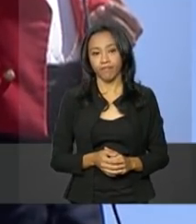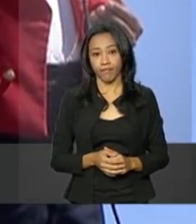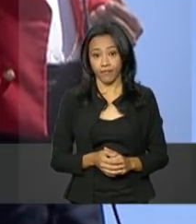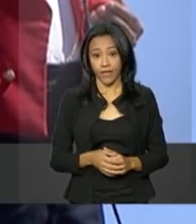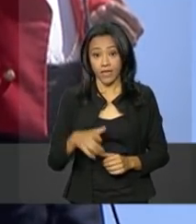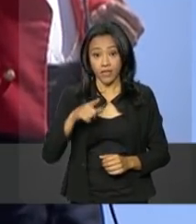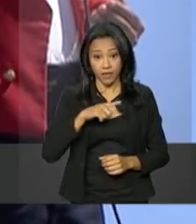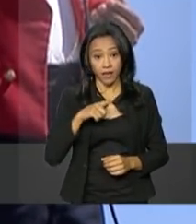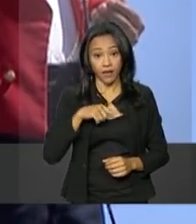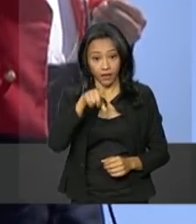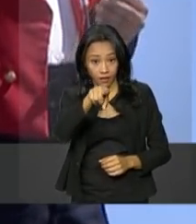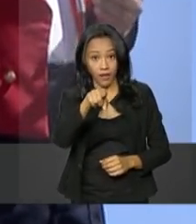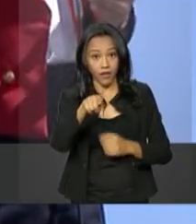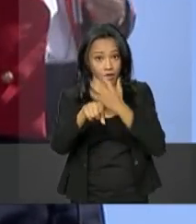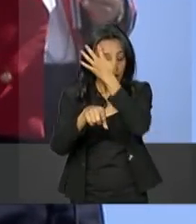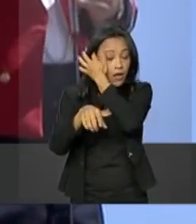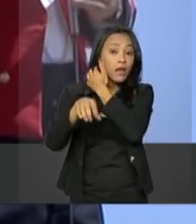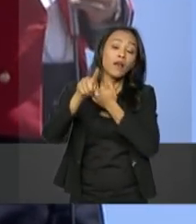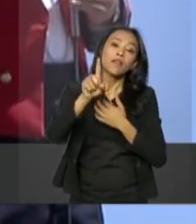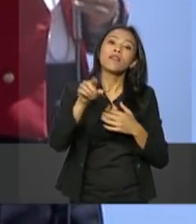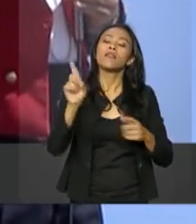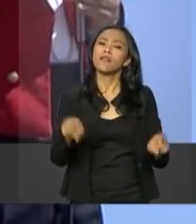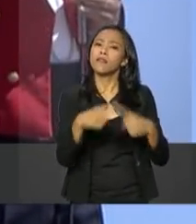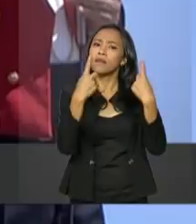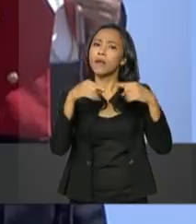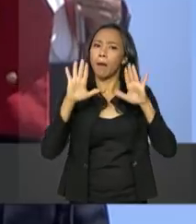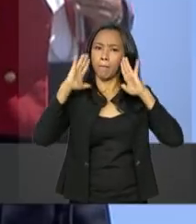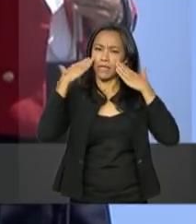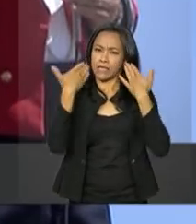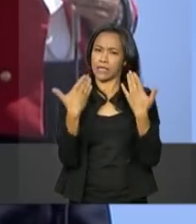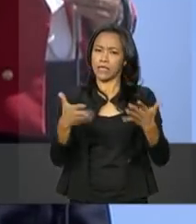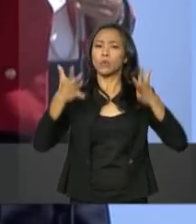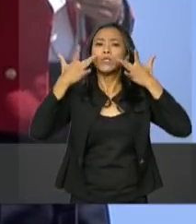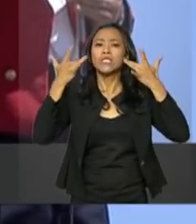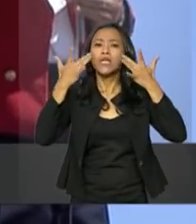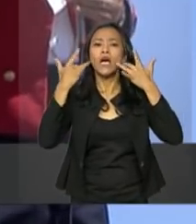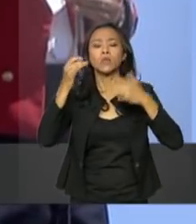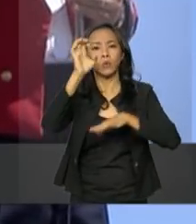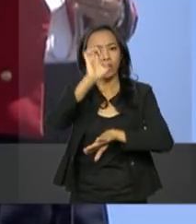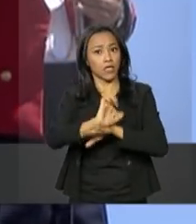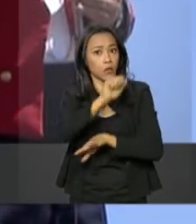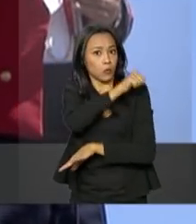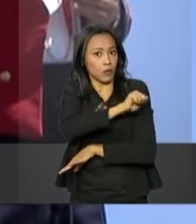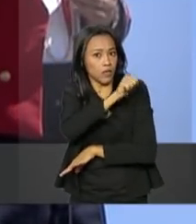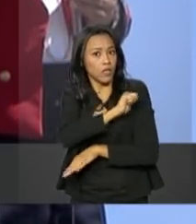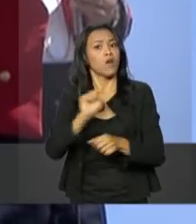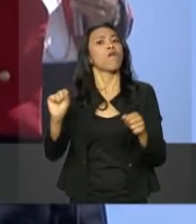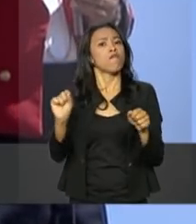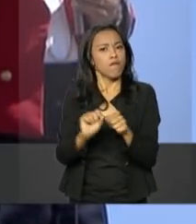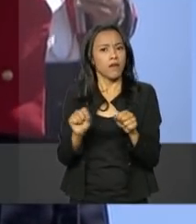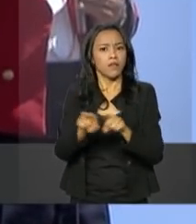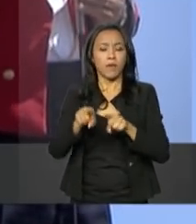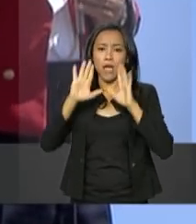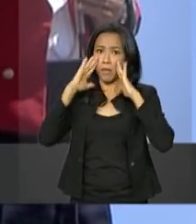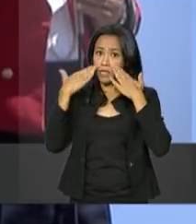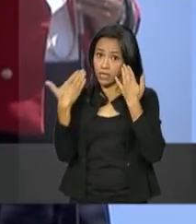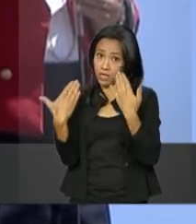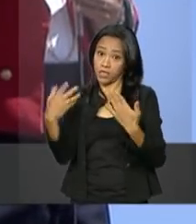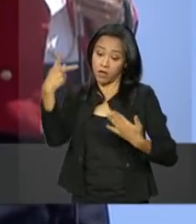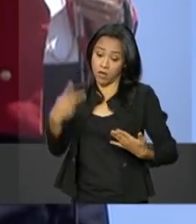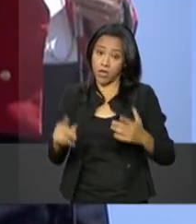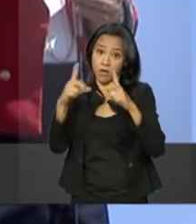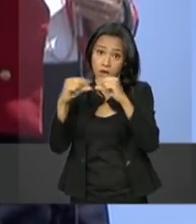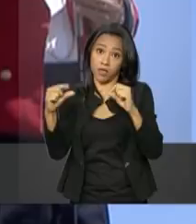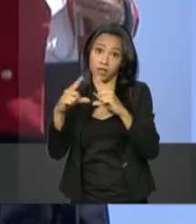são diferenciais da Banda Sinfônica, que tem apresentação também no Teatro Municipal do Rio de Janeiro, faz apresentações aqui em Brasília também. Então é